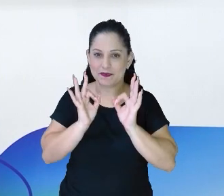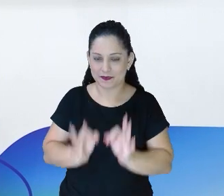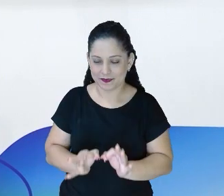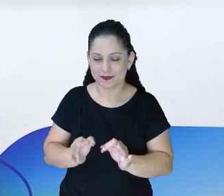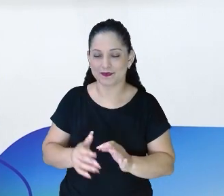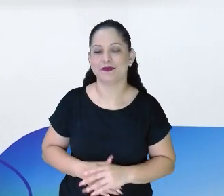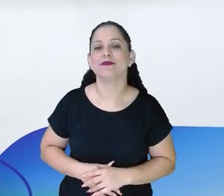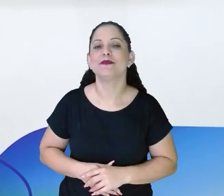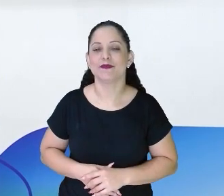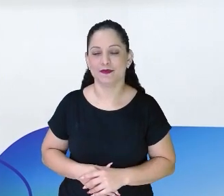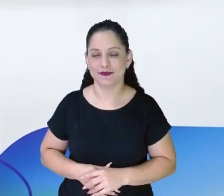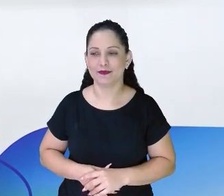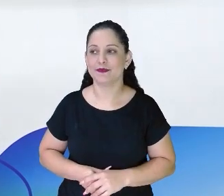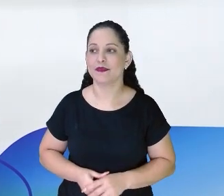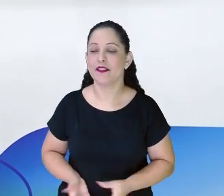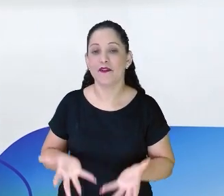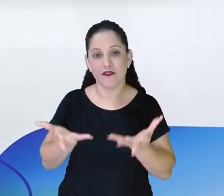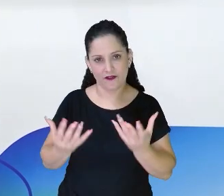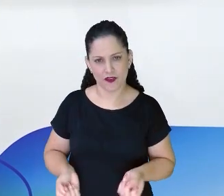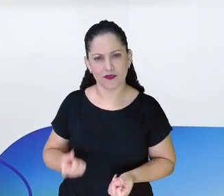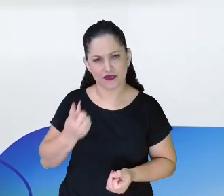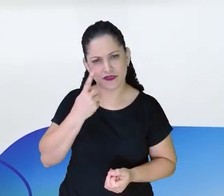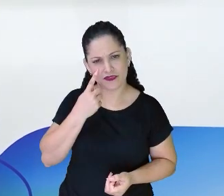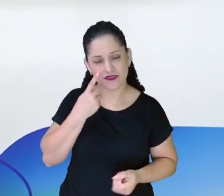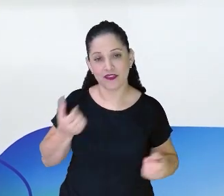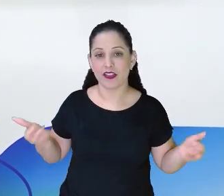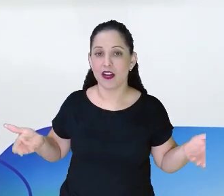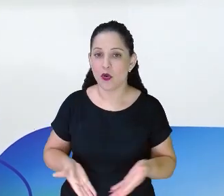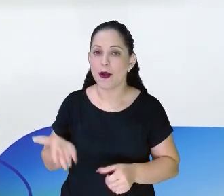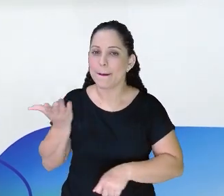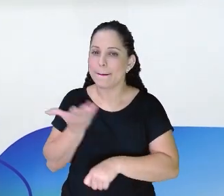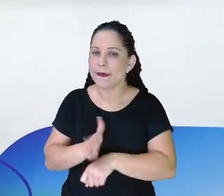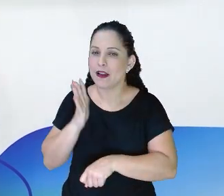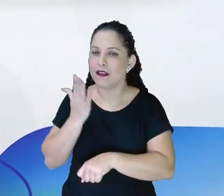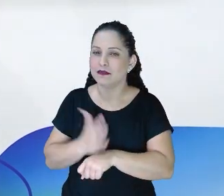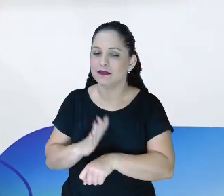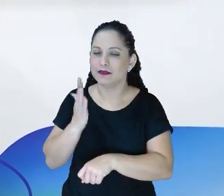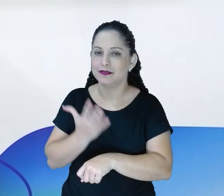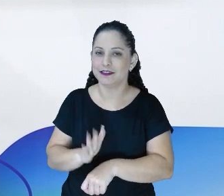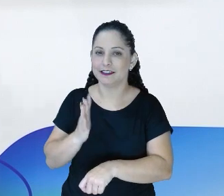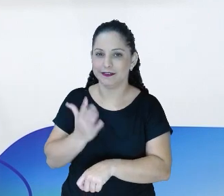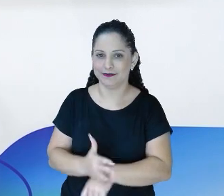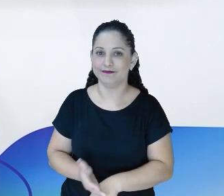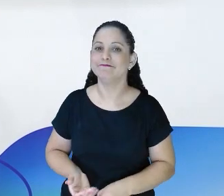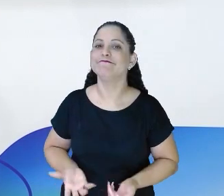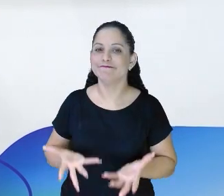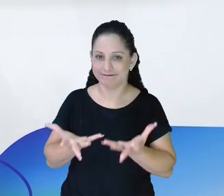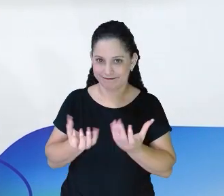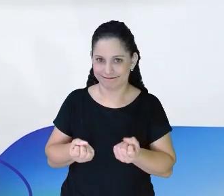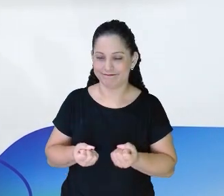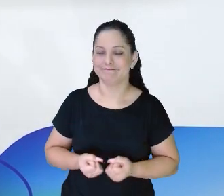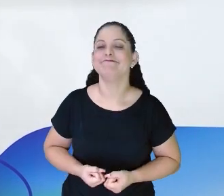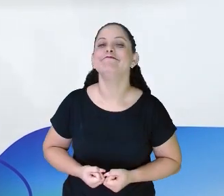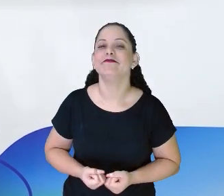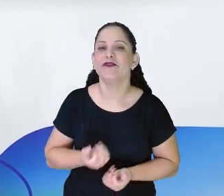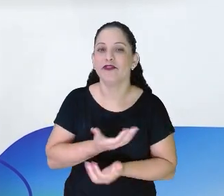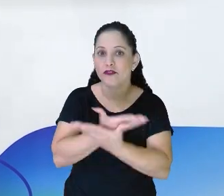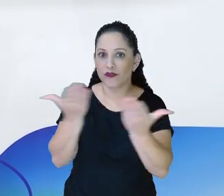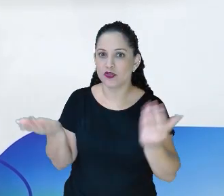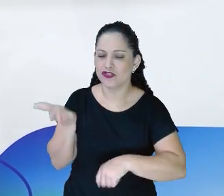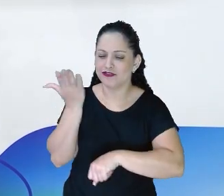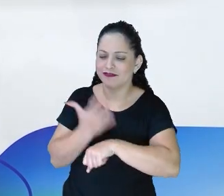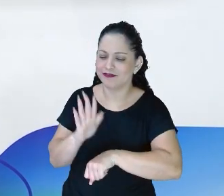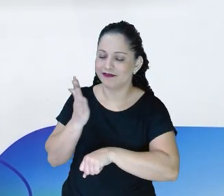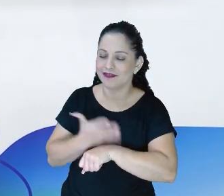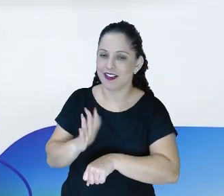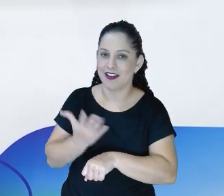Beleza? Mas vamos para a prática, né? Eu gosto de ir para a prática logo, para vocês começarem a